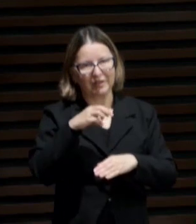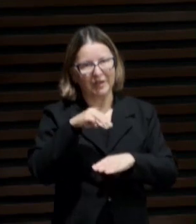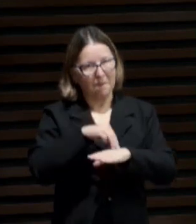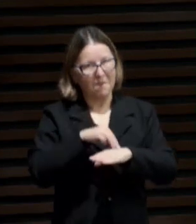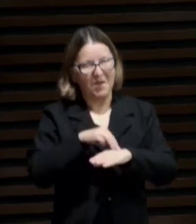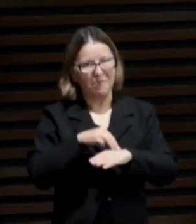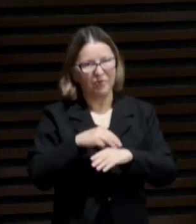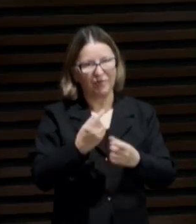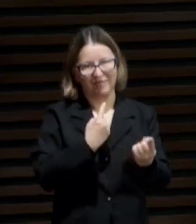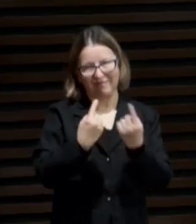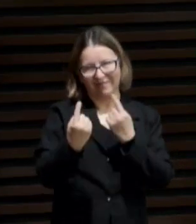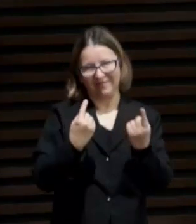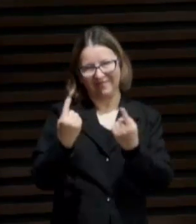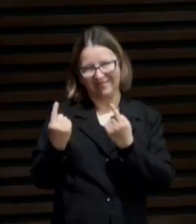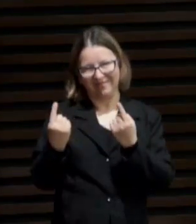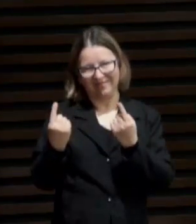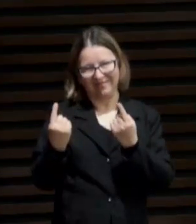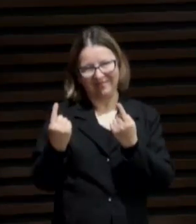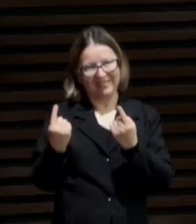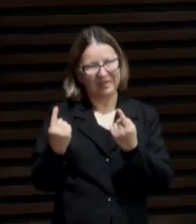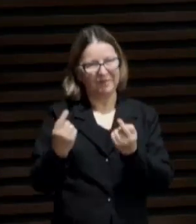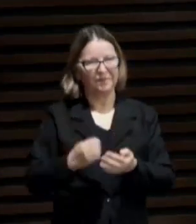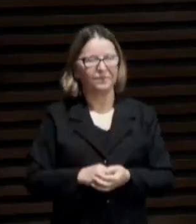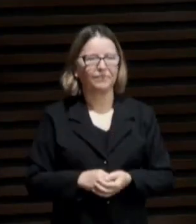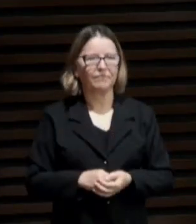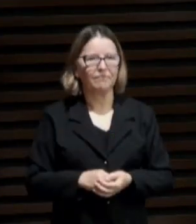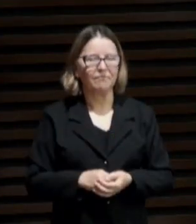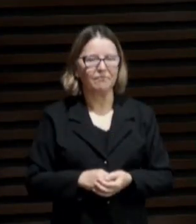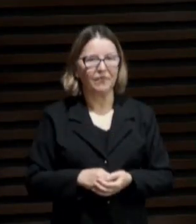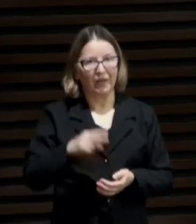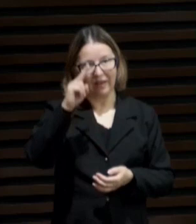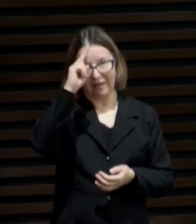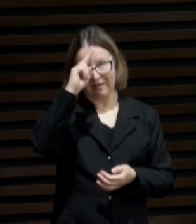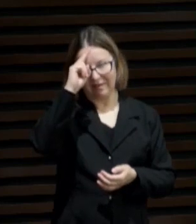uns dos outros. Lembre-se que,